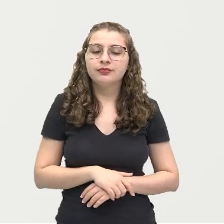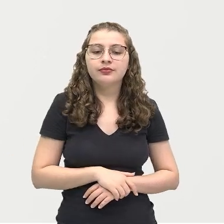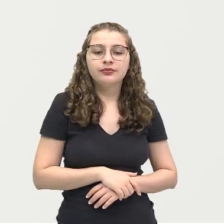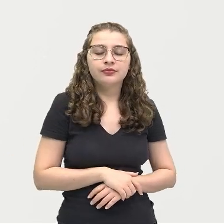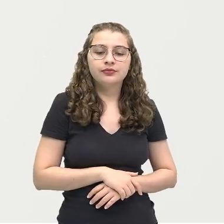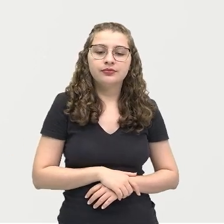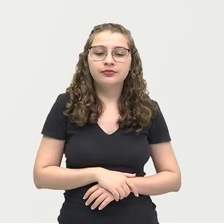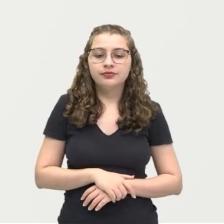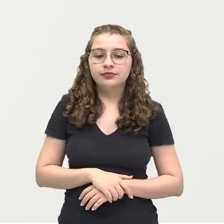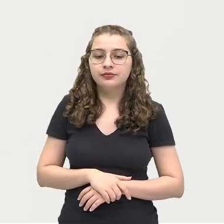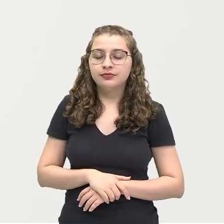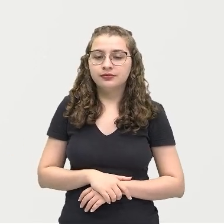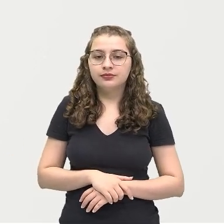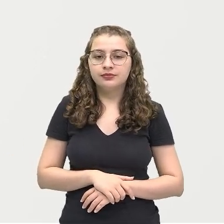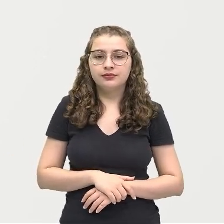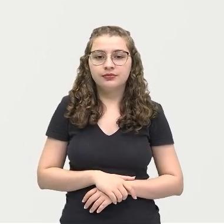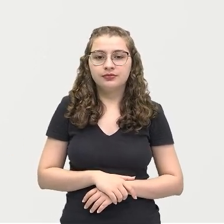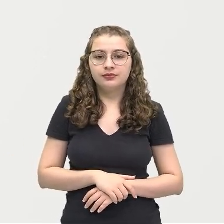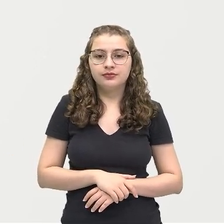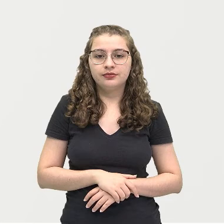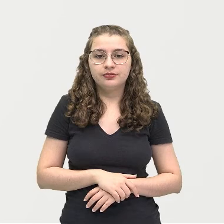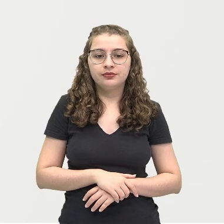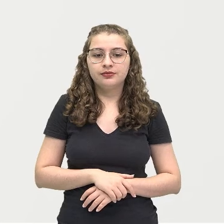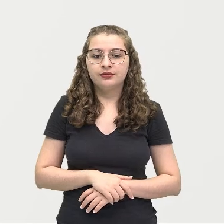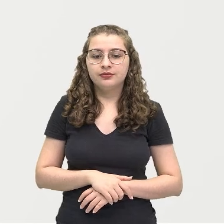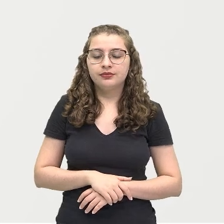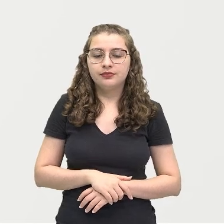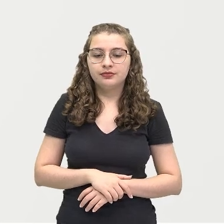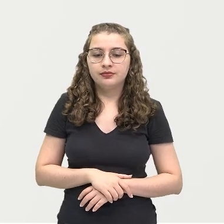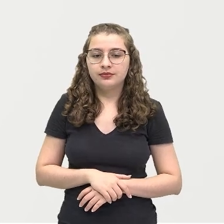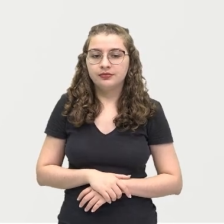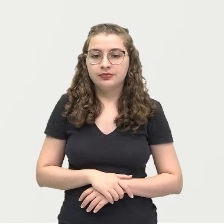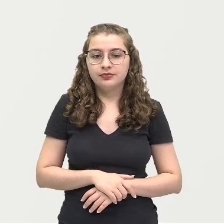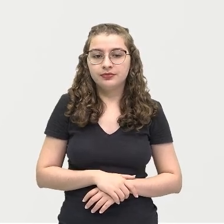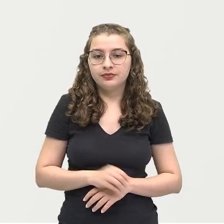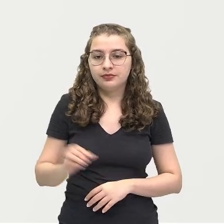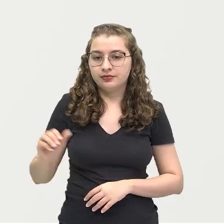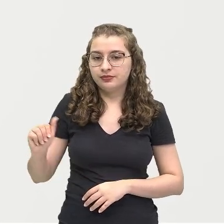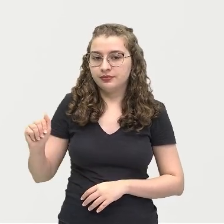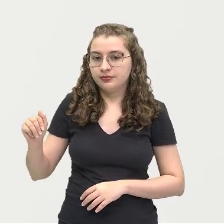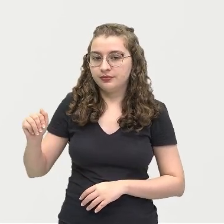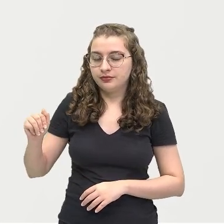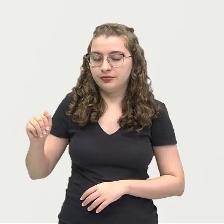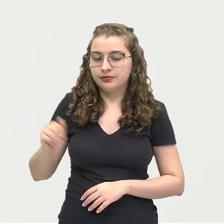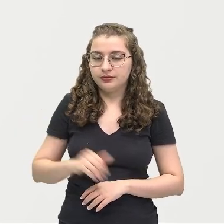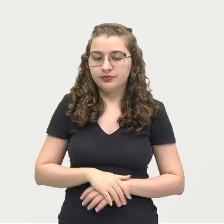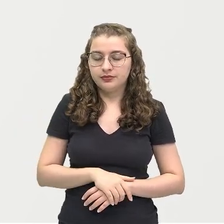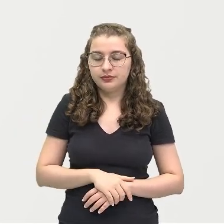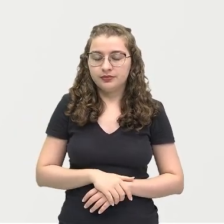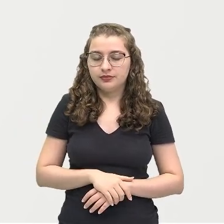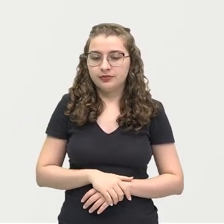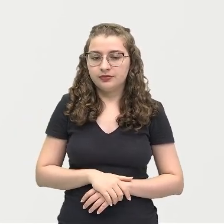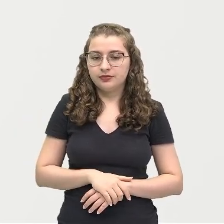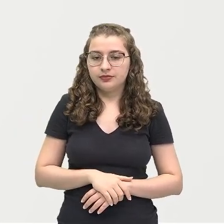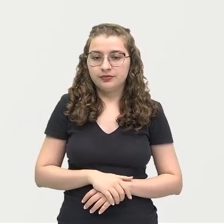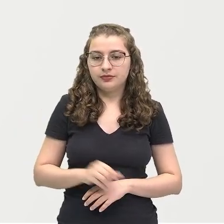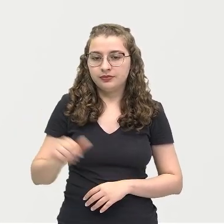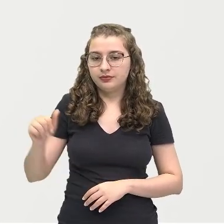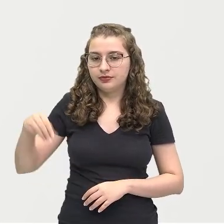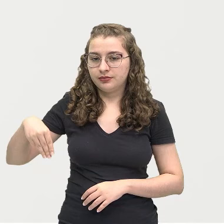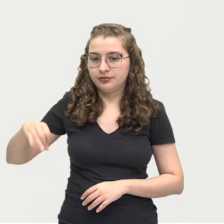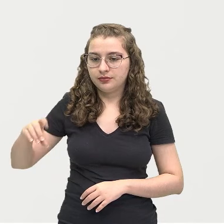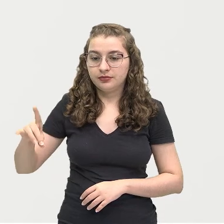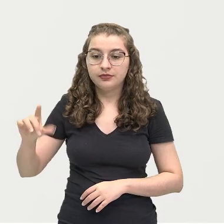N-metilpropanamida. Então, o que nós temos também além das amidas? Não apenas além das amidas,